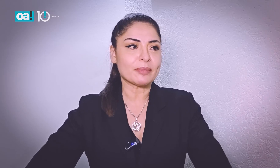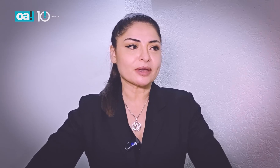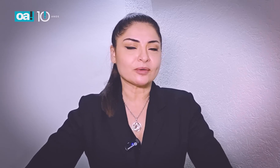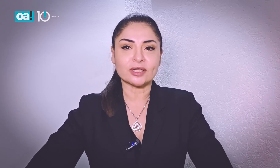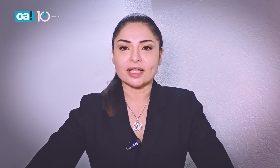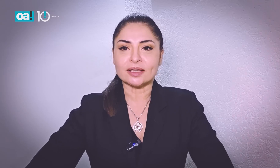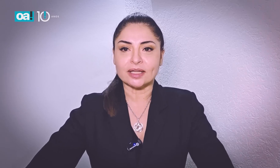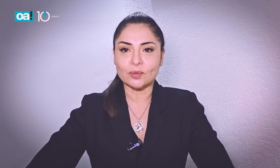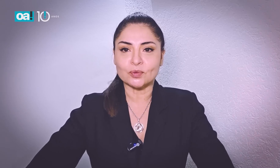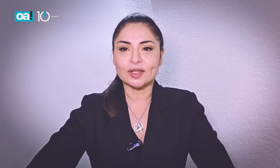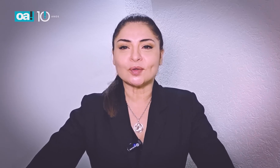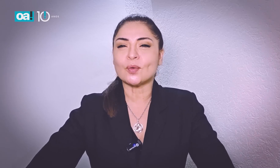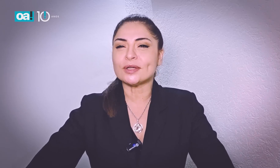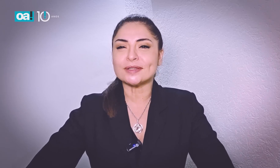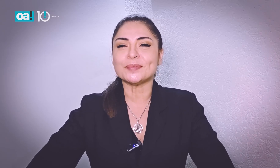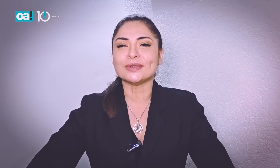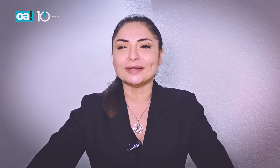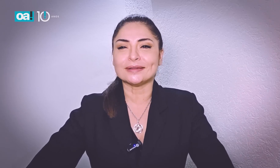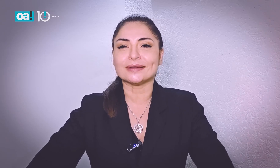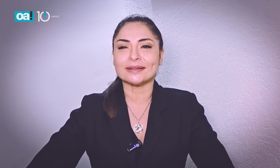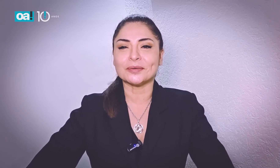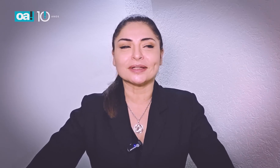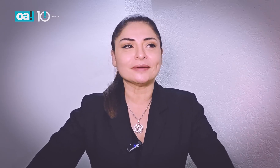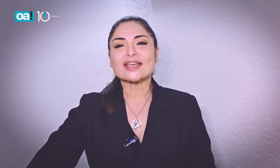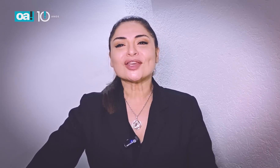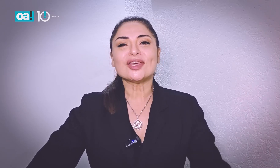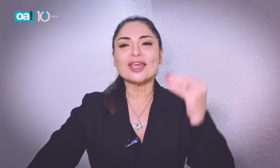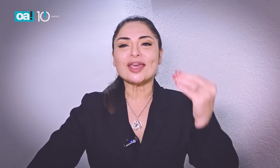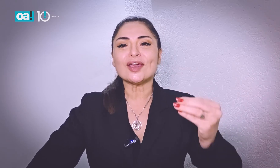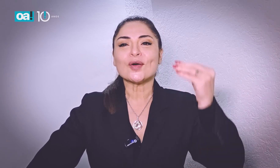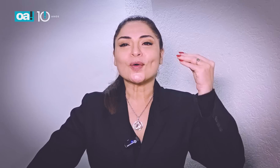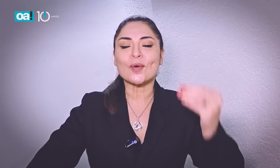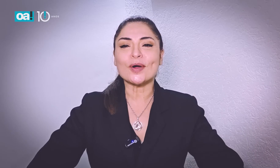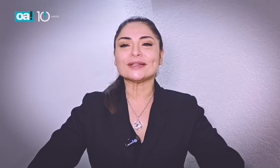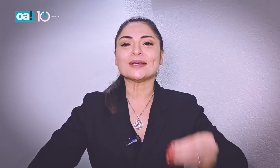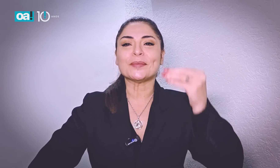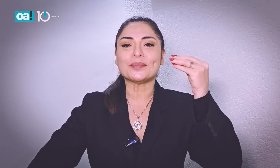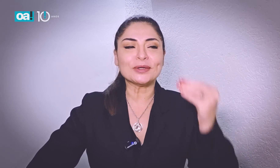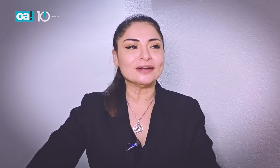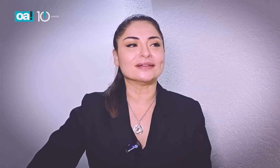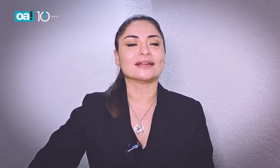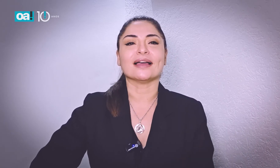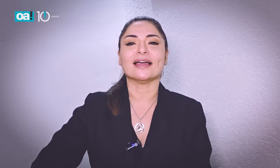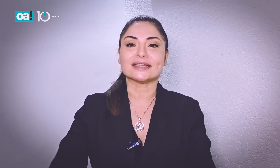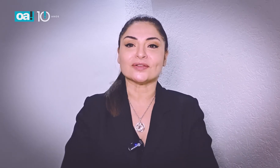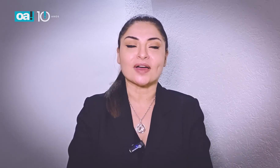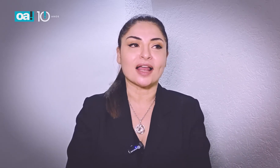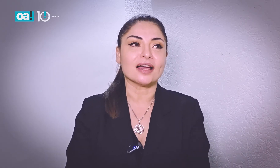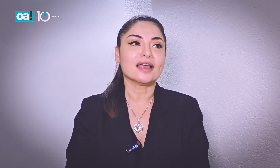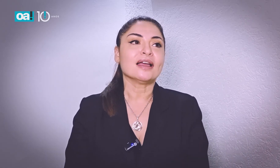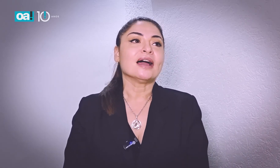outros papas eram o que era ateus? Que coisa bonita, não? Que coisa bonita